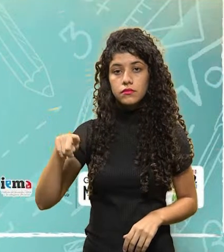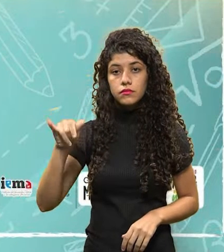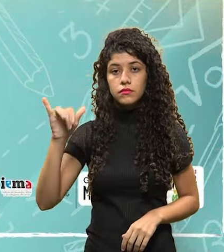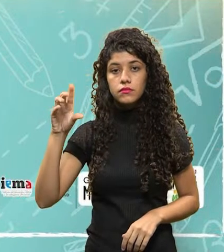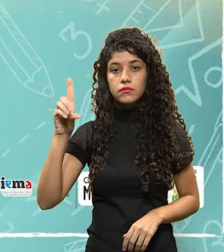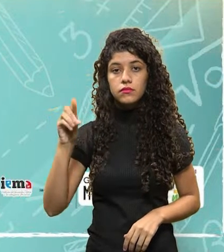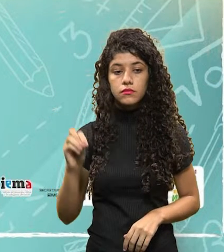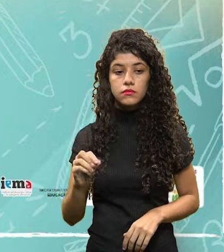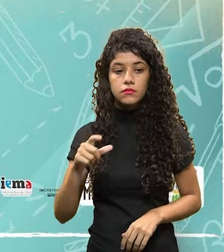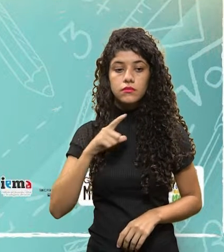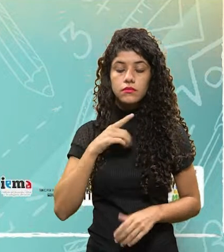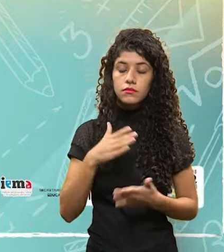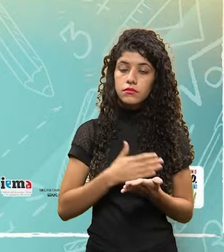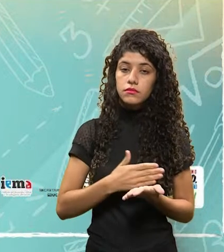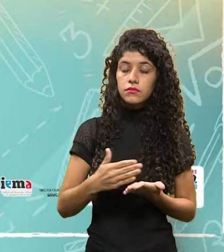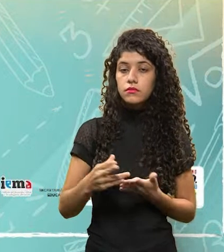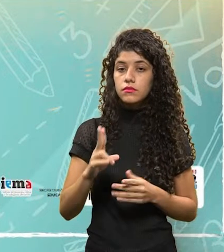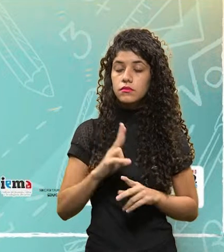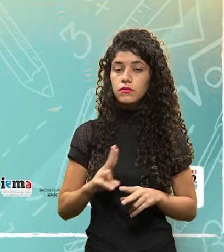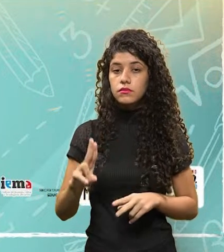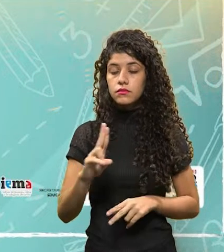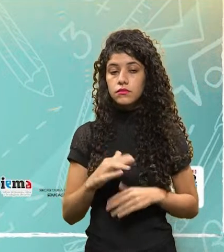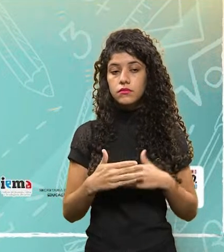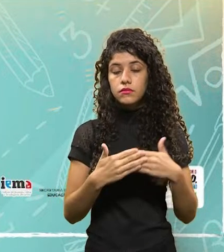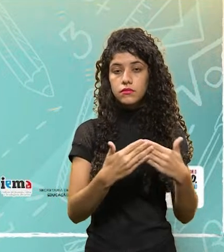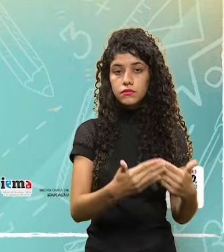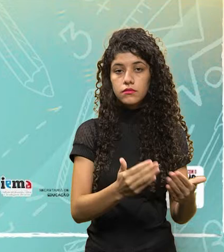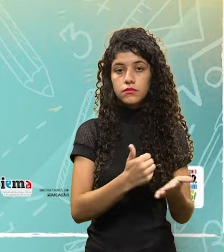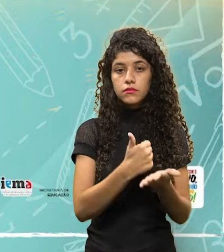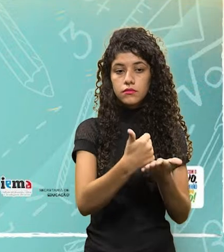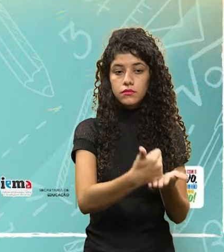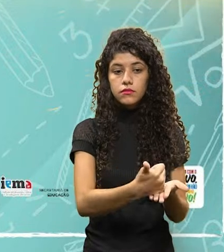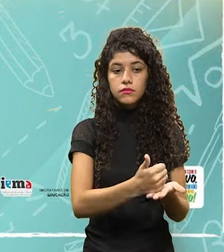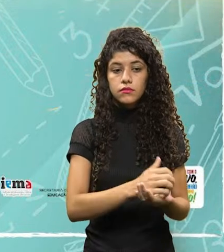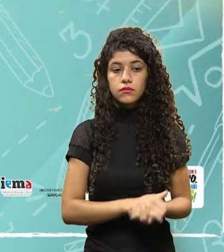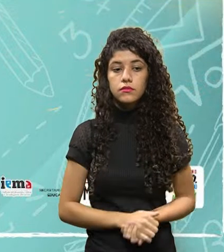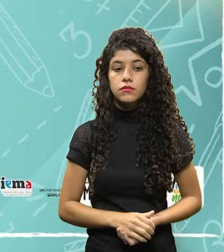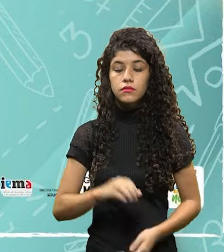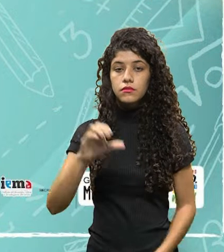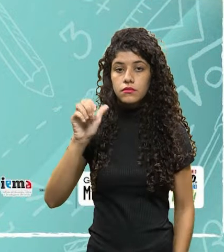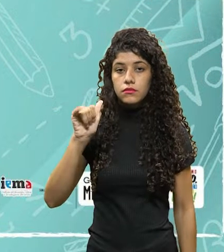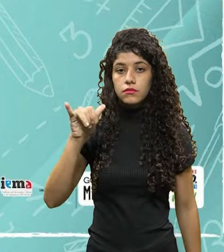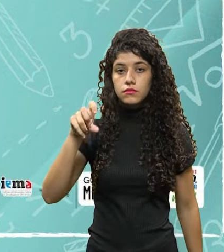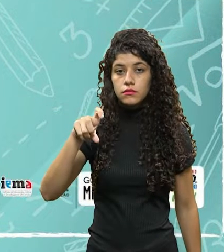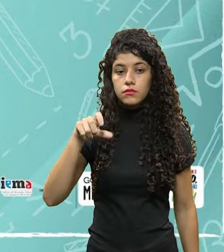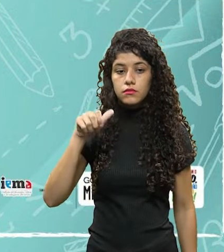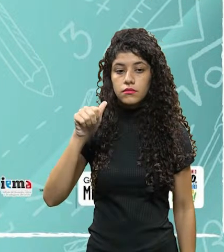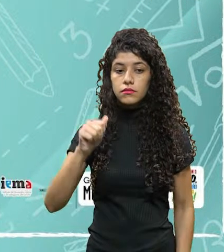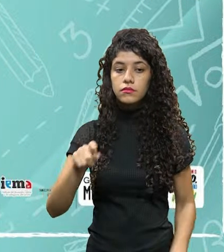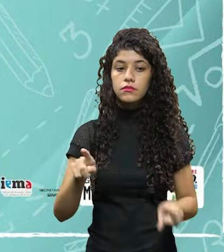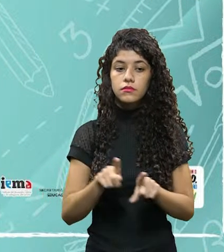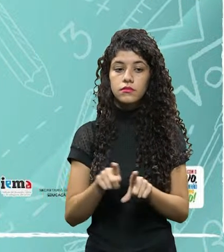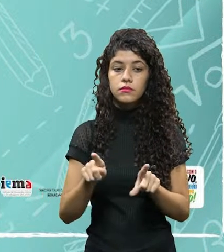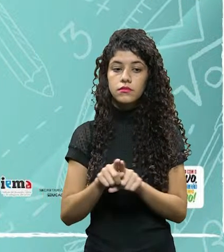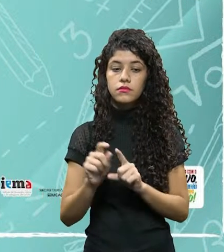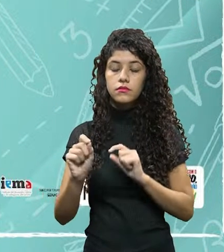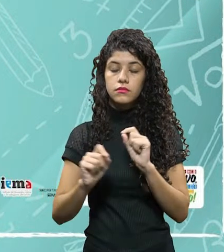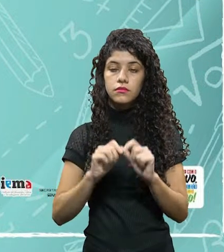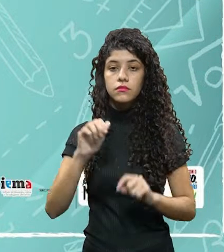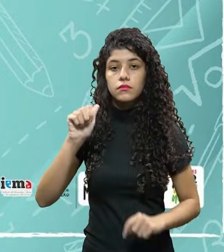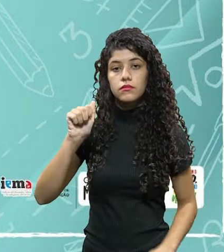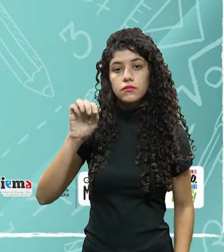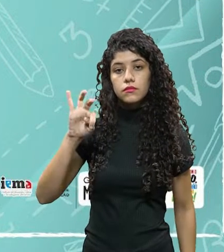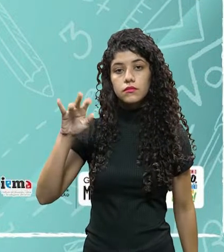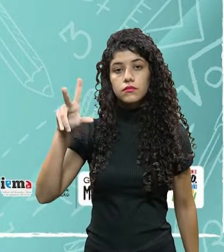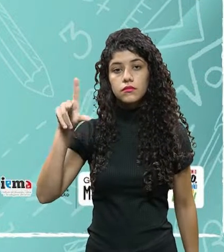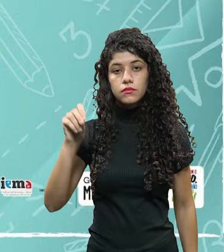dinheiro inicial investido na empresa. A conta caixa está vinculada ao quê? Ao ativo, é uma conta